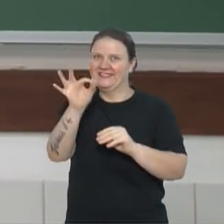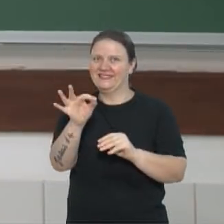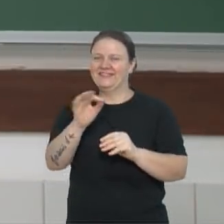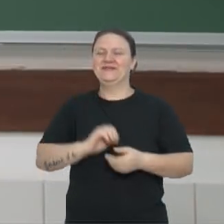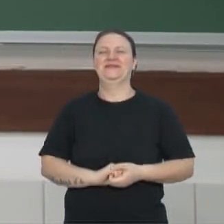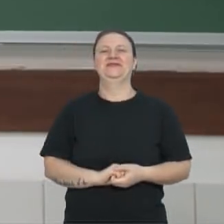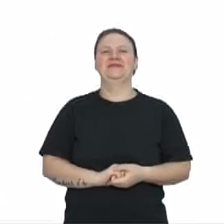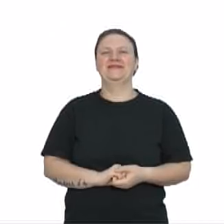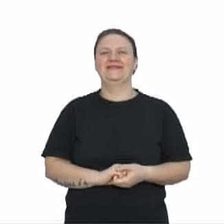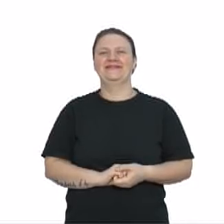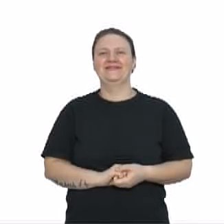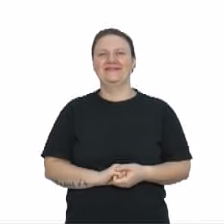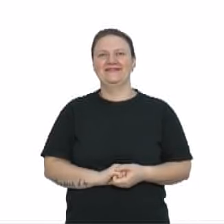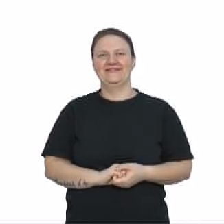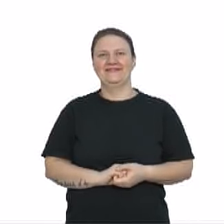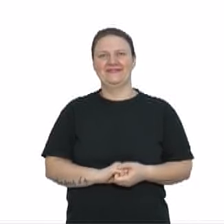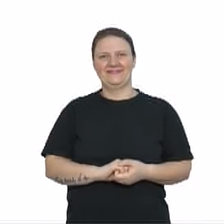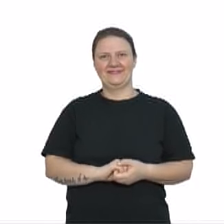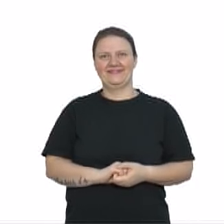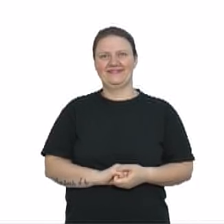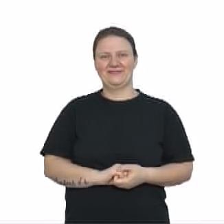resposta?